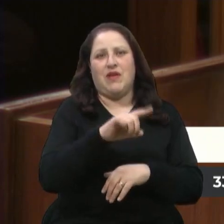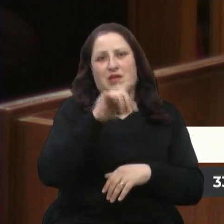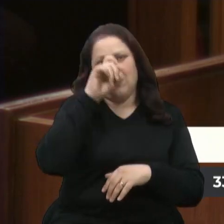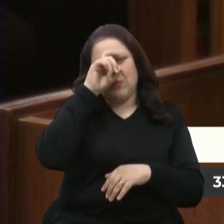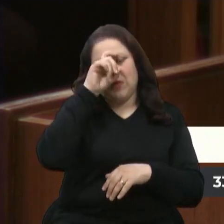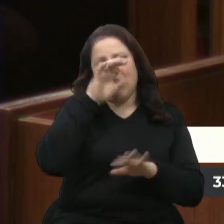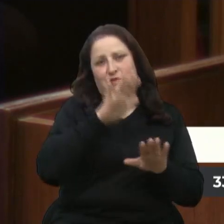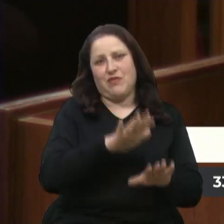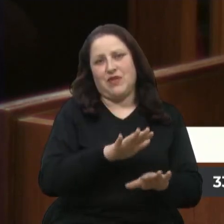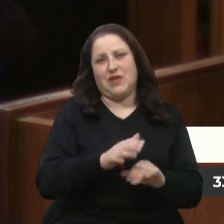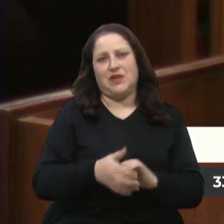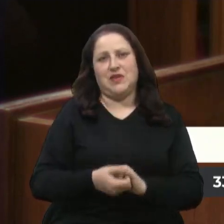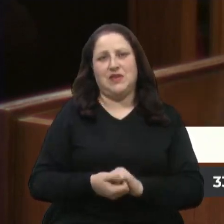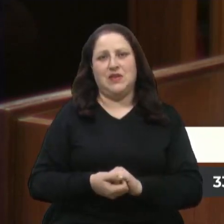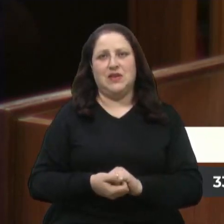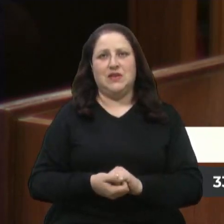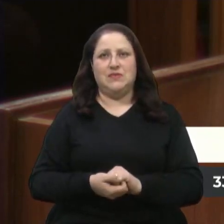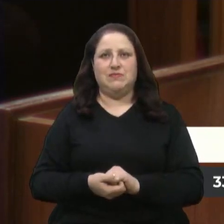meu tempo.